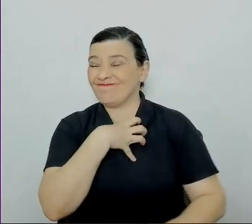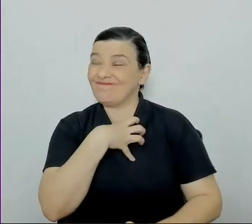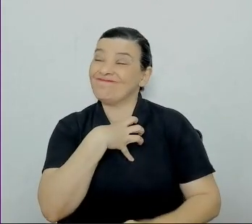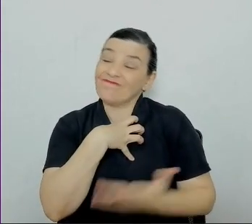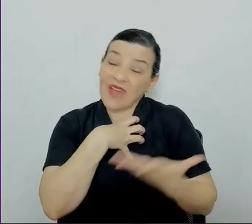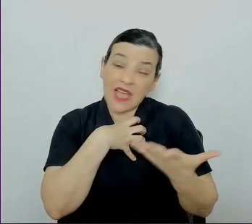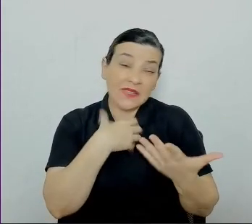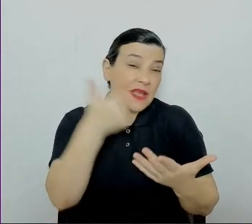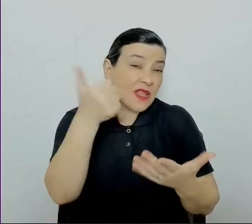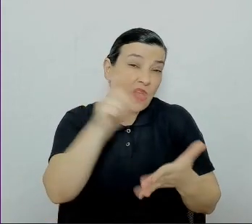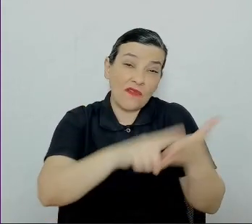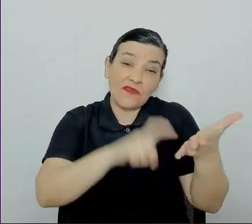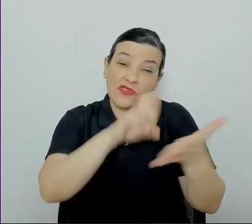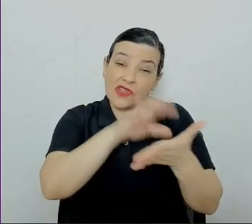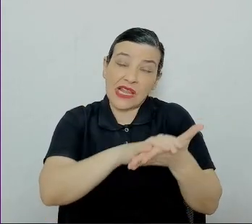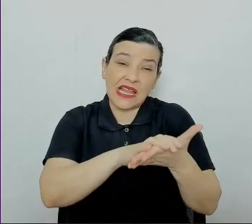mesmo.